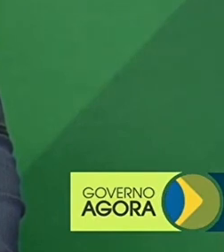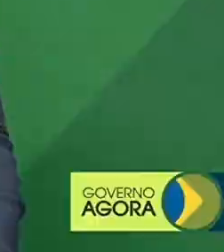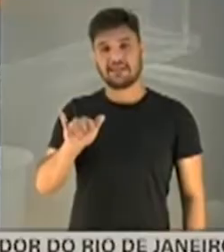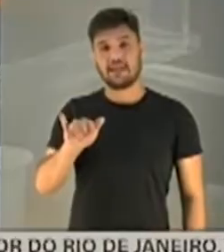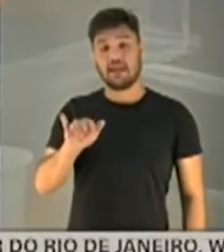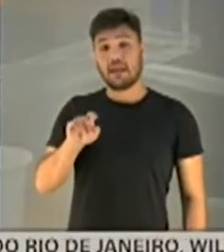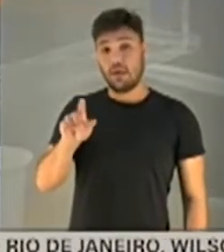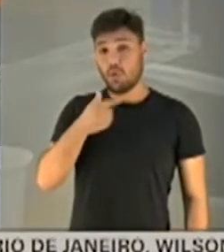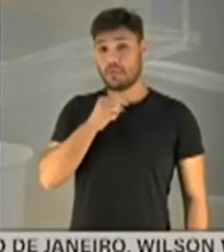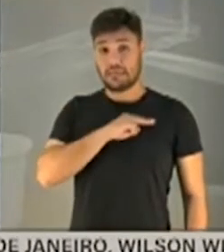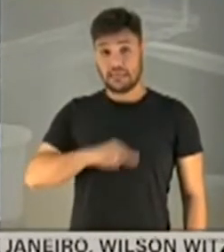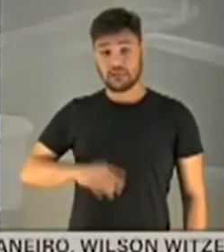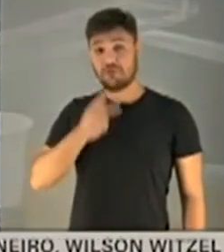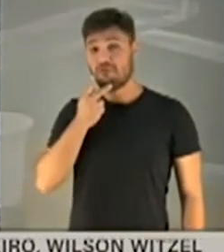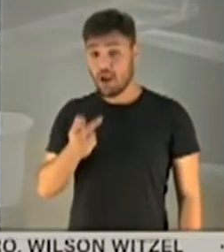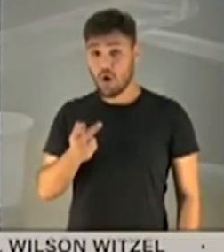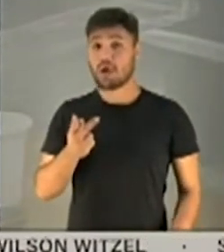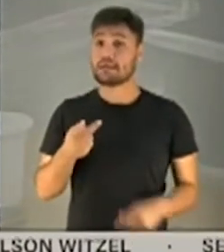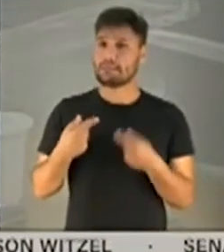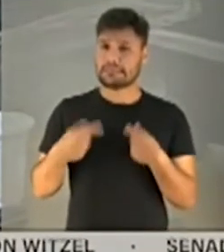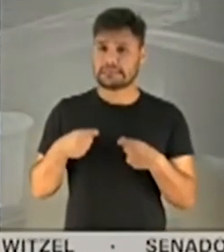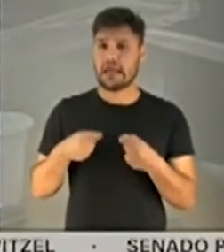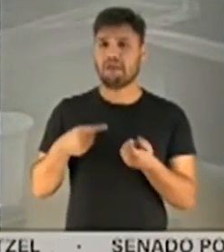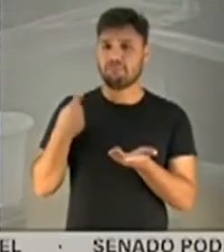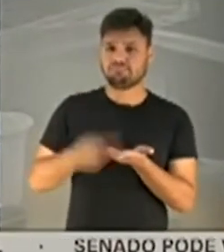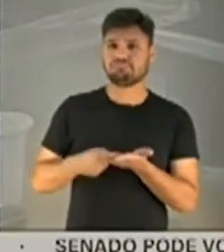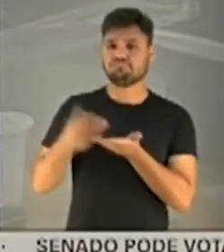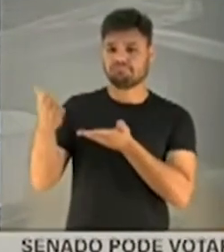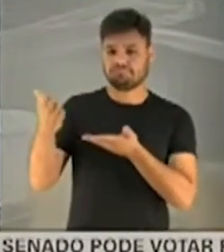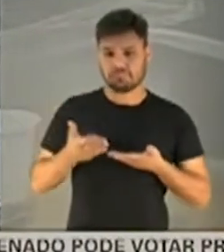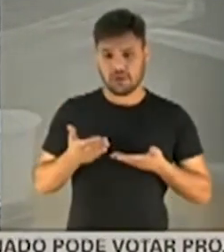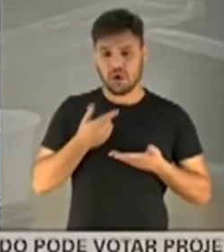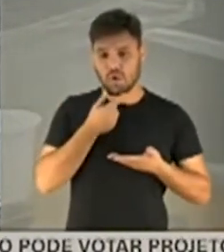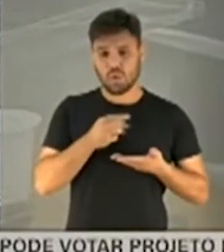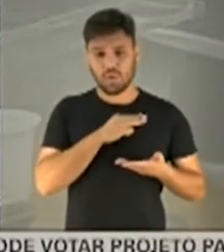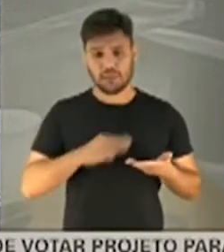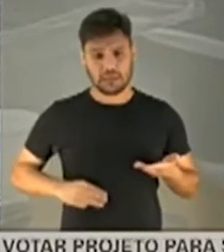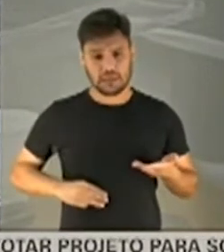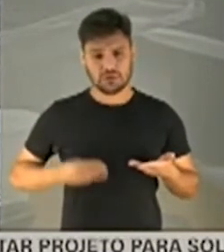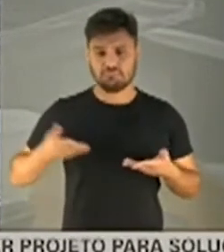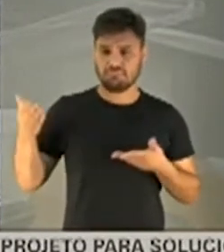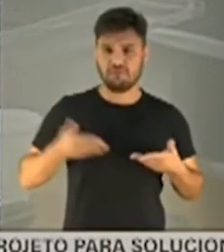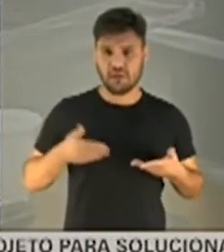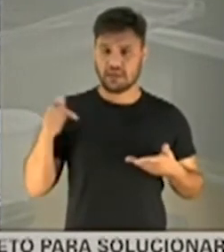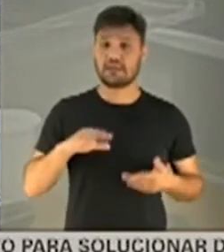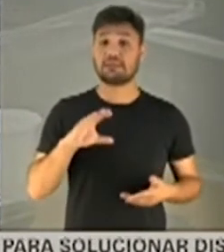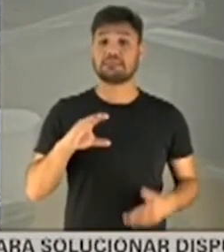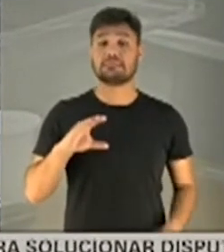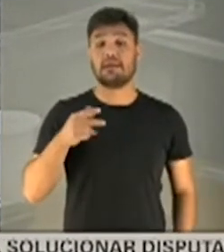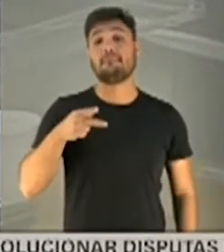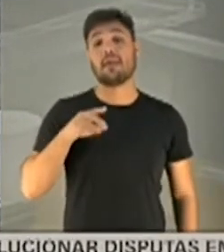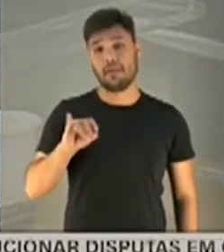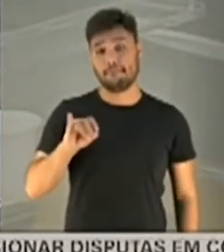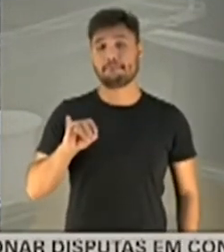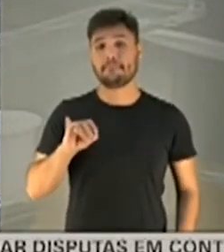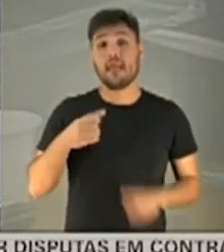três citaram a necessidade de convocação desse ministro para vir até essa CPI, por conta